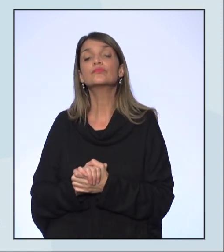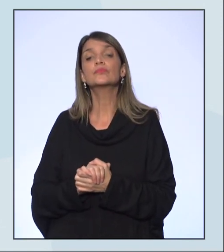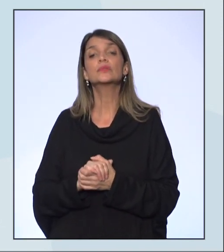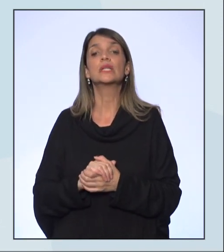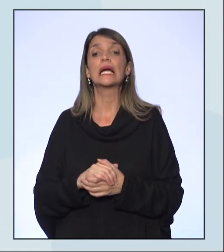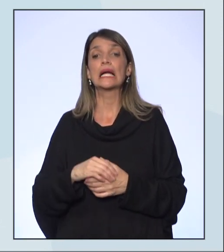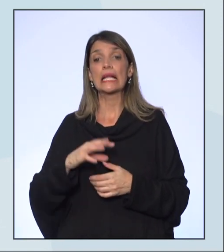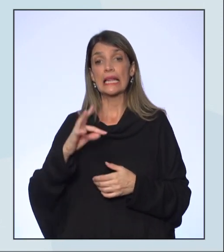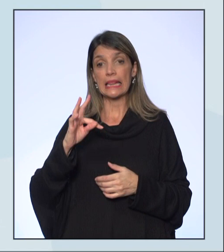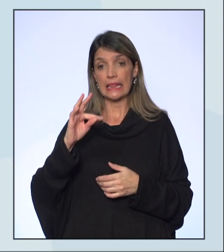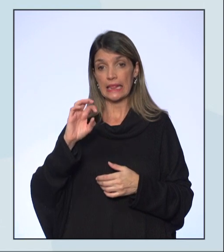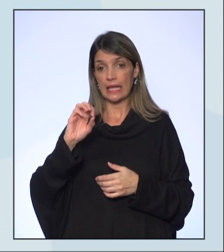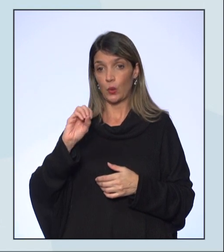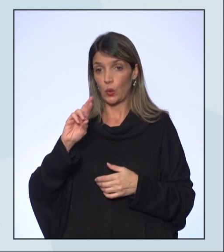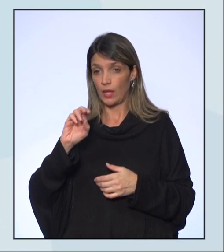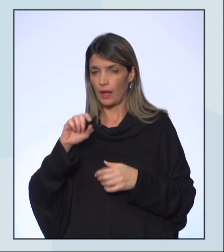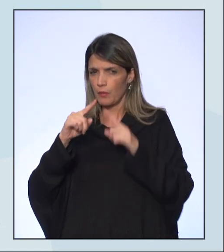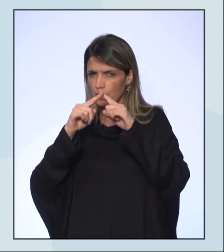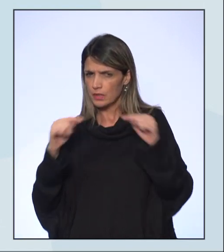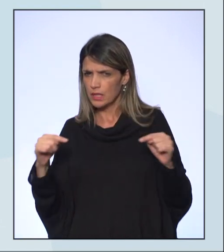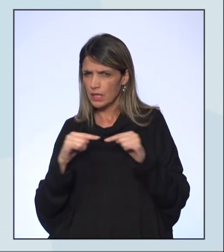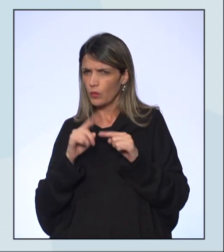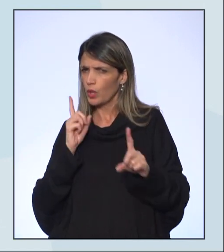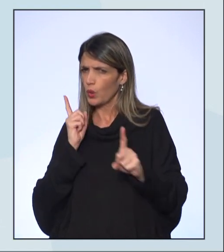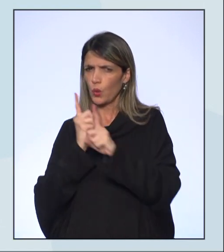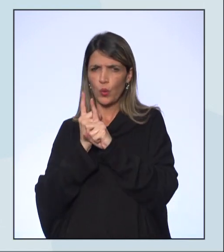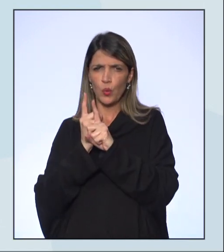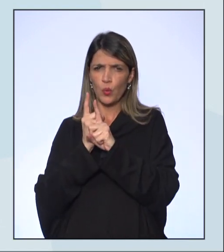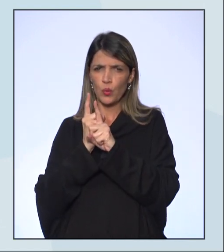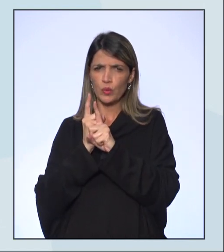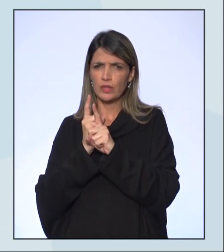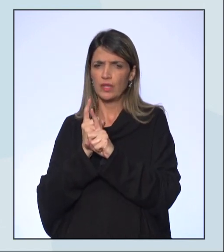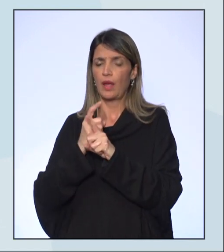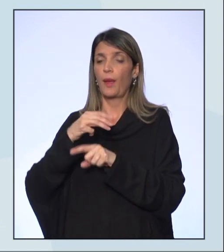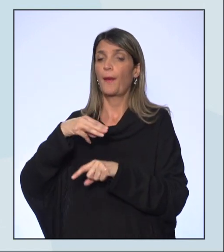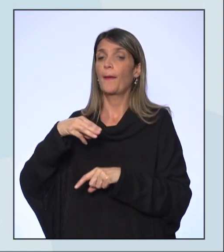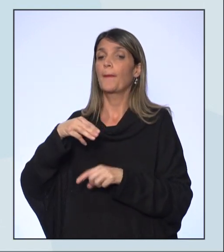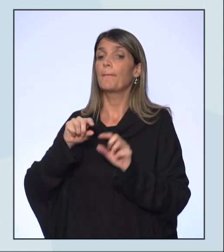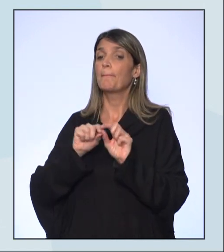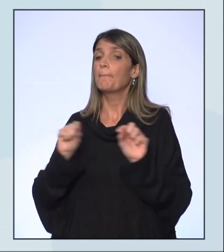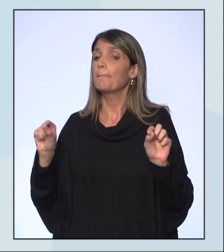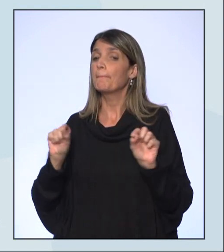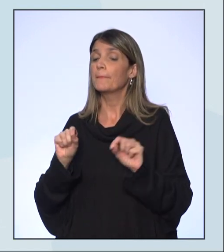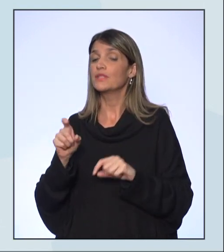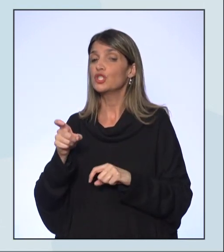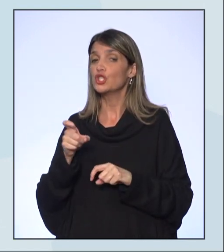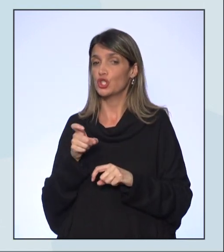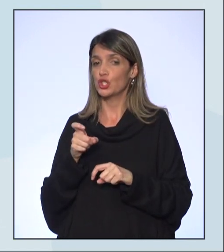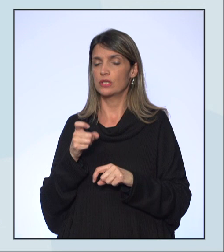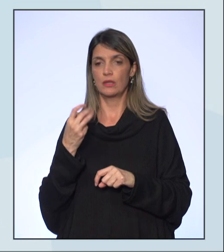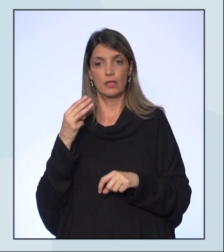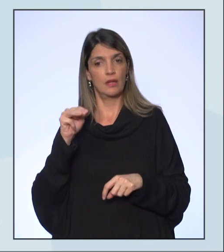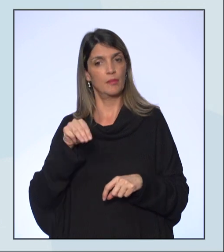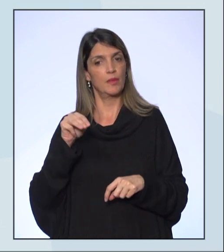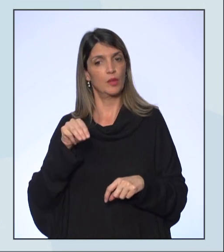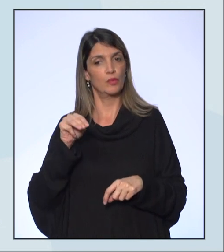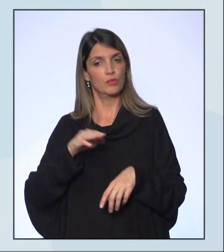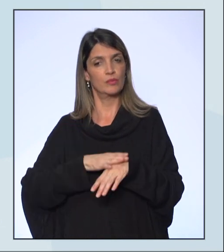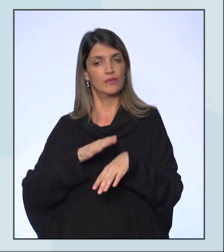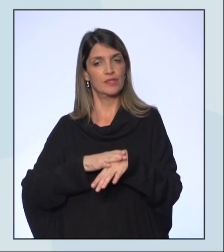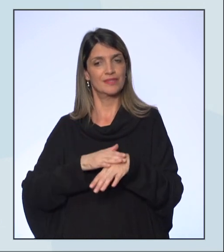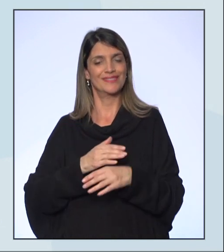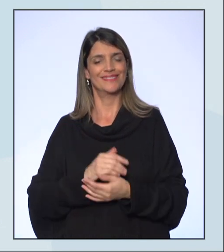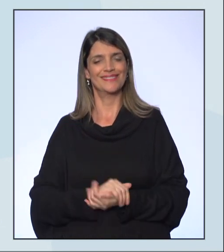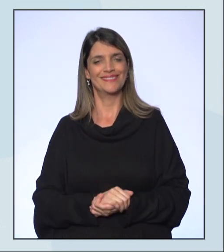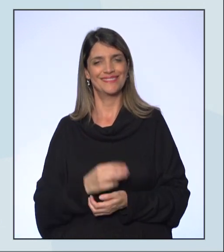Tales nos triângulos, encontre a medida x. Isso mesmo. Então, uns 3 minutinhos para eles fazerem? 3 minutinhos,